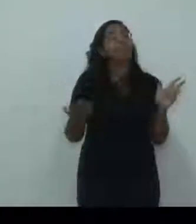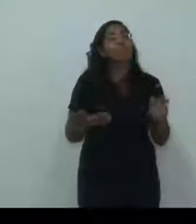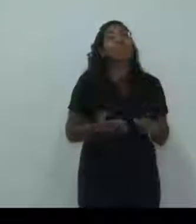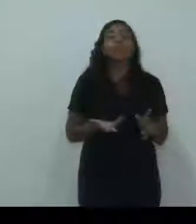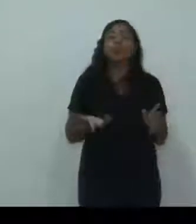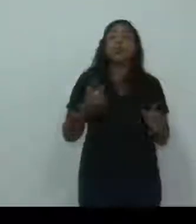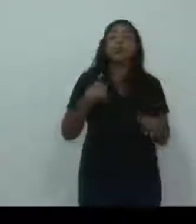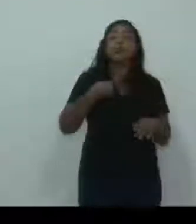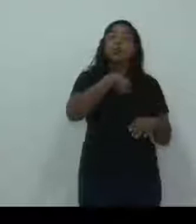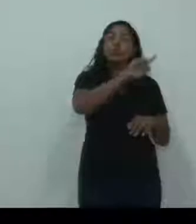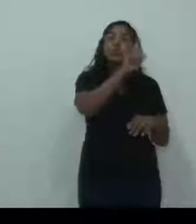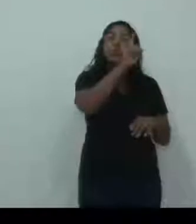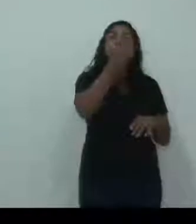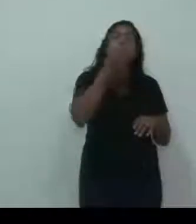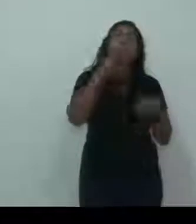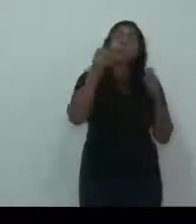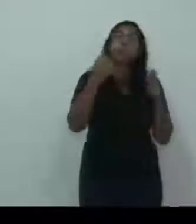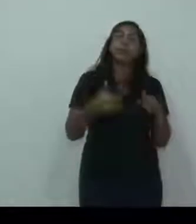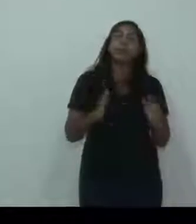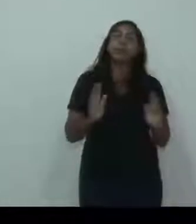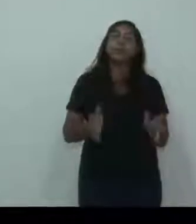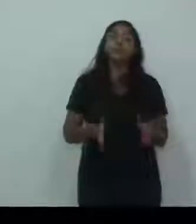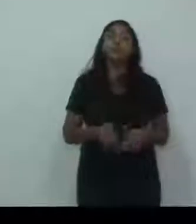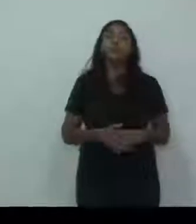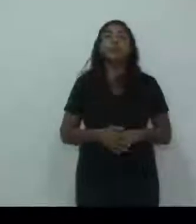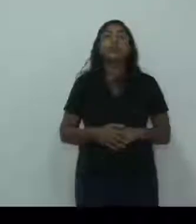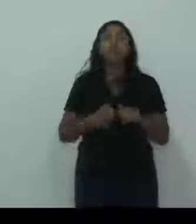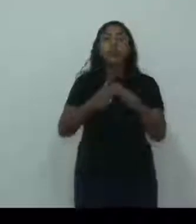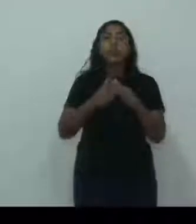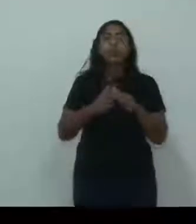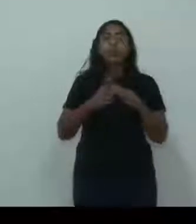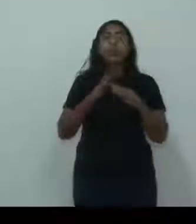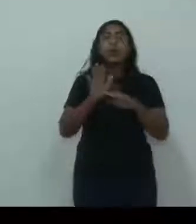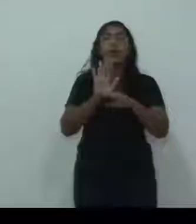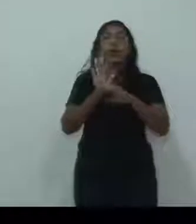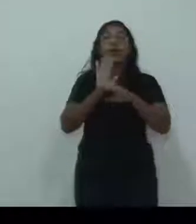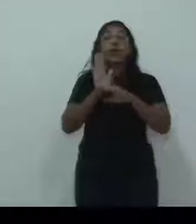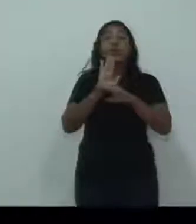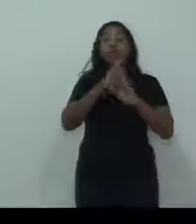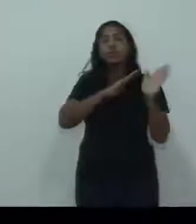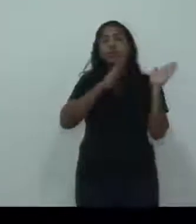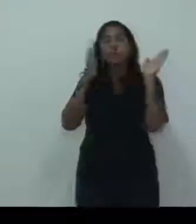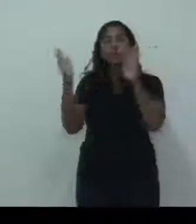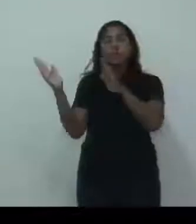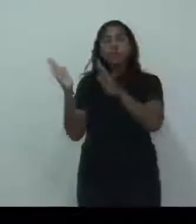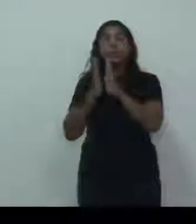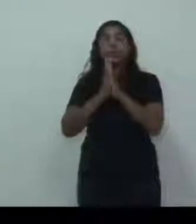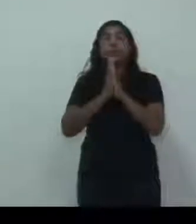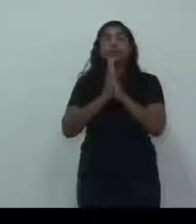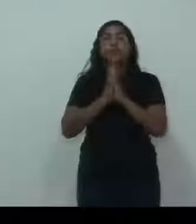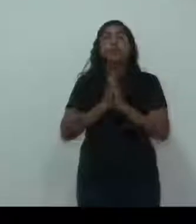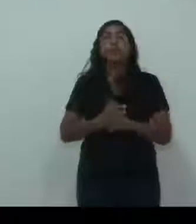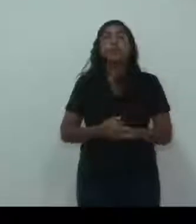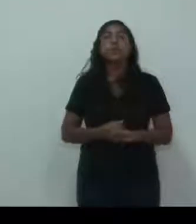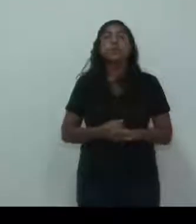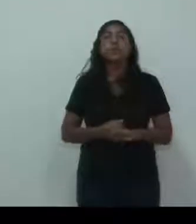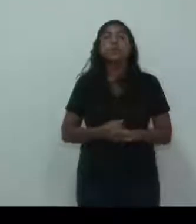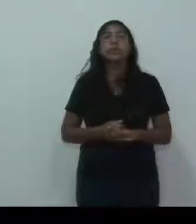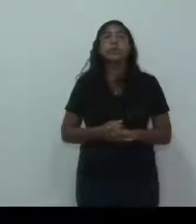na sexta-feira. Eu vou pular, Soninha, põe para mim o primeiro vídeo, eu acho que porque senão, talvez eu não use todo o